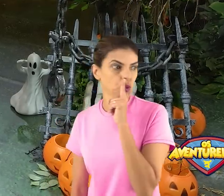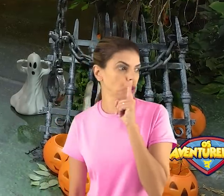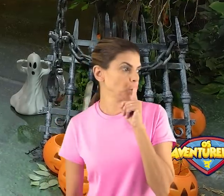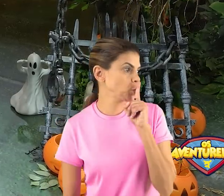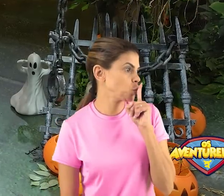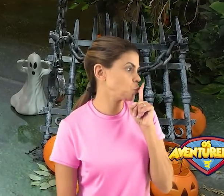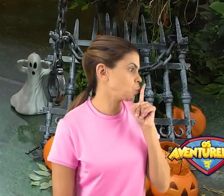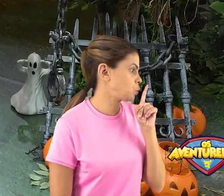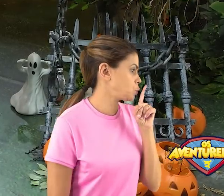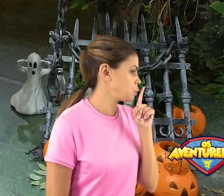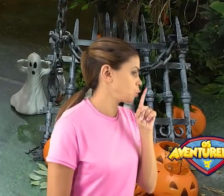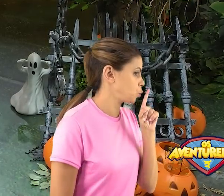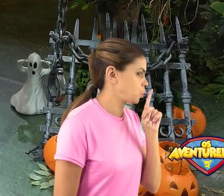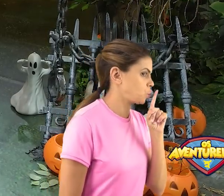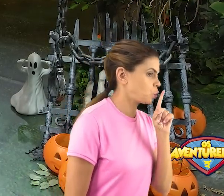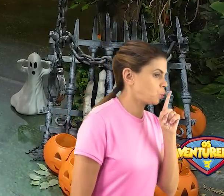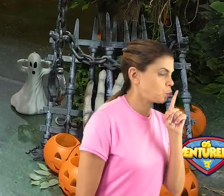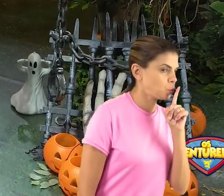Ficou!